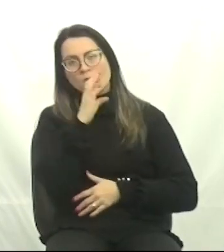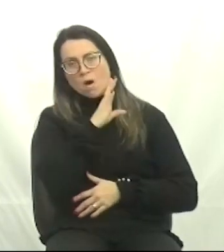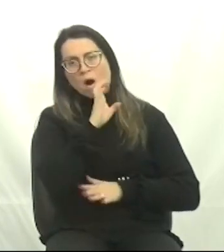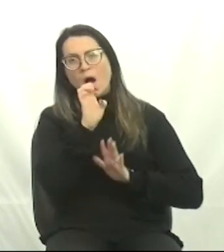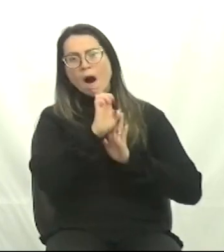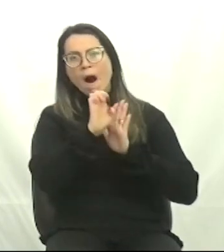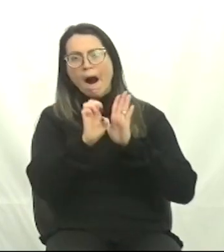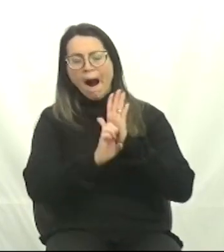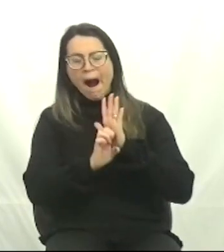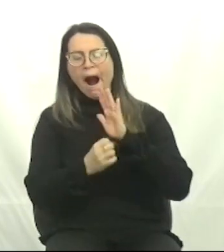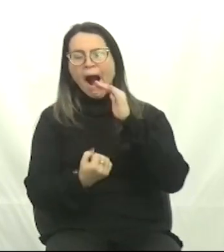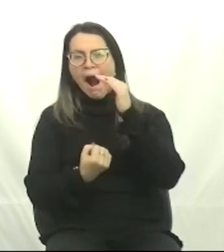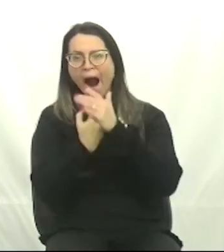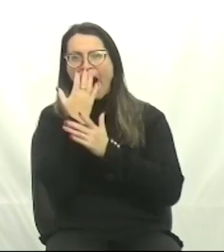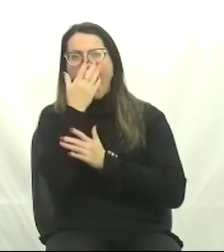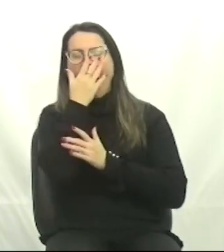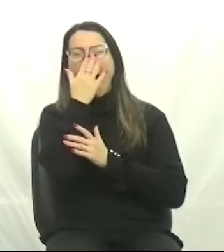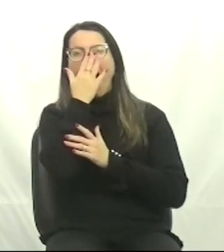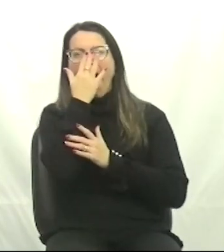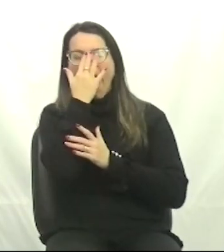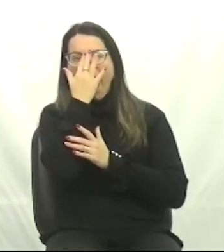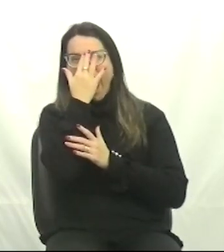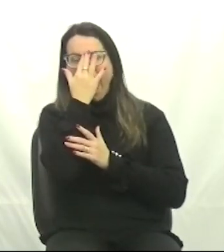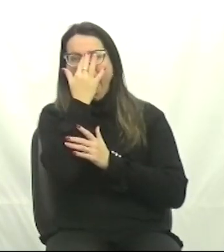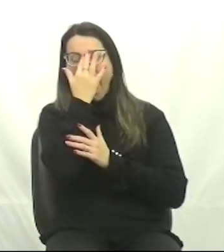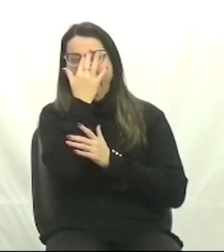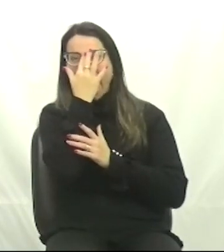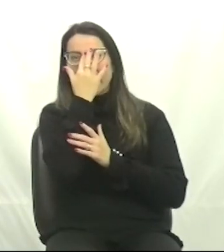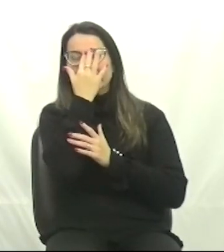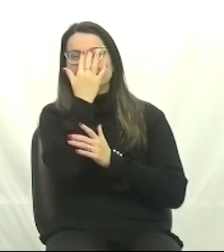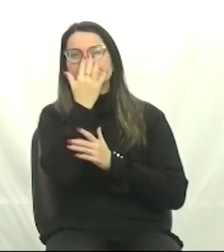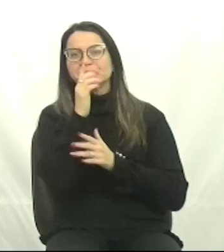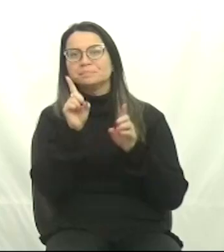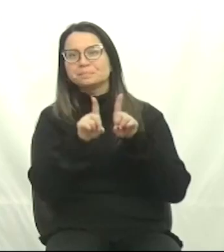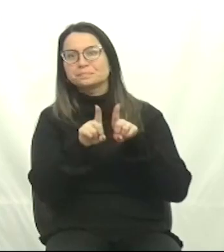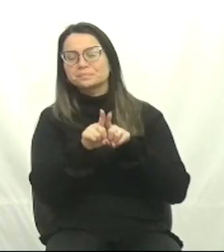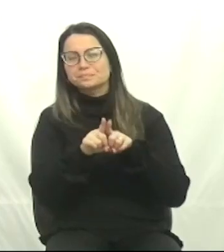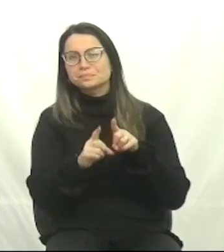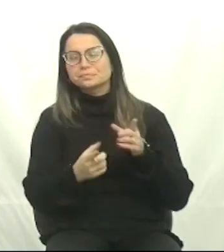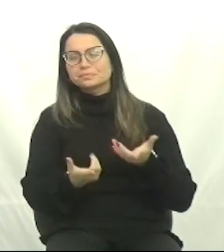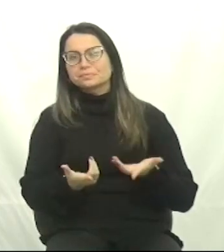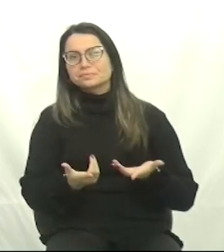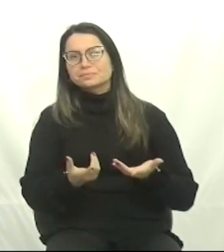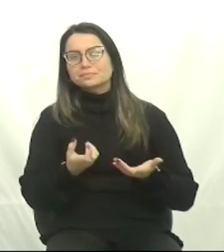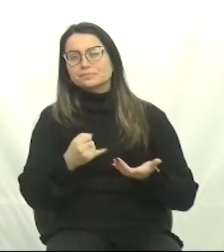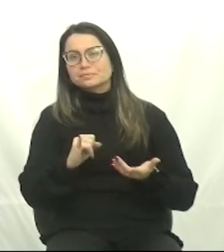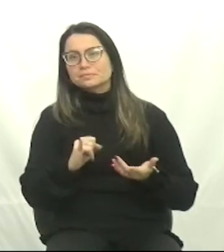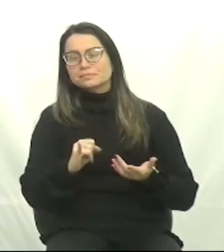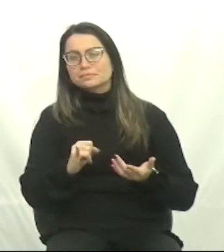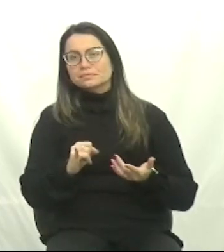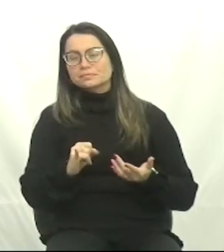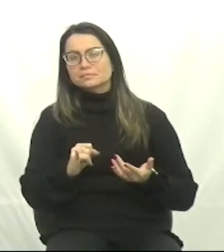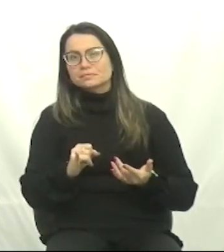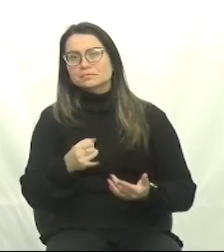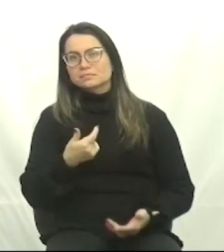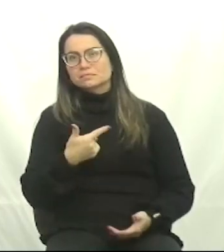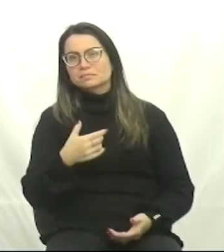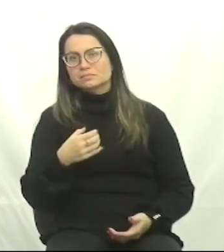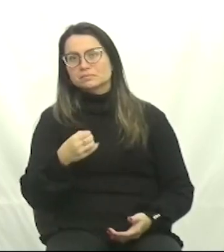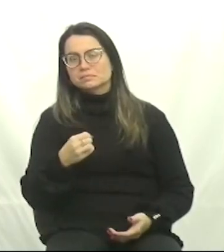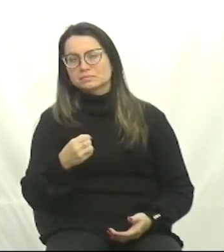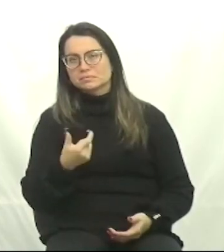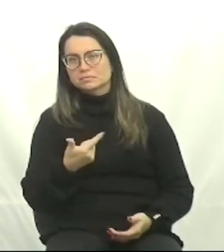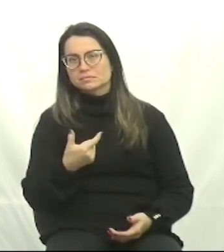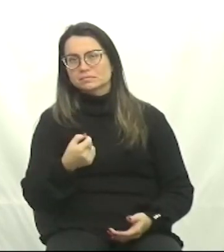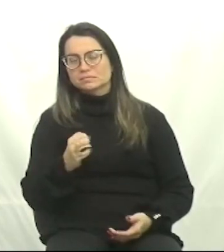médio, vamos acompanhar, espero que isso aconteça. E se for 20 e 80, tudo certo,